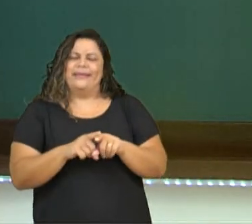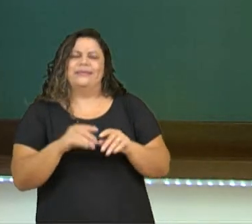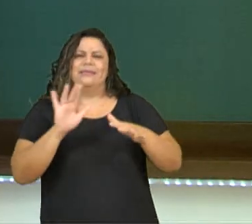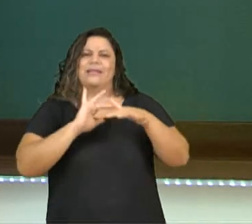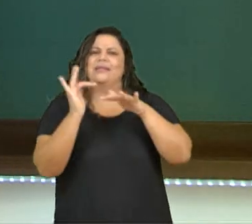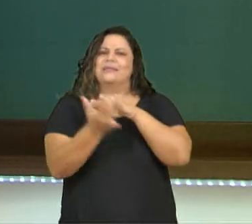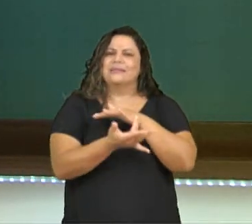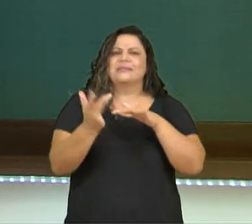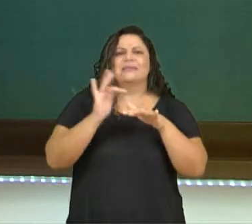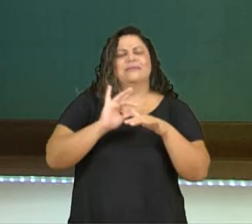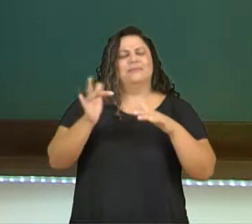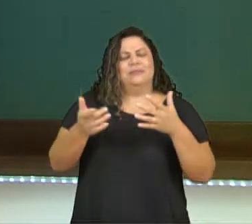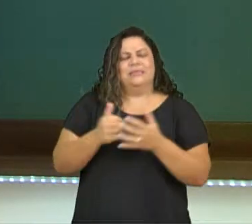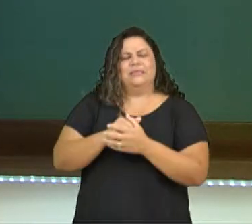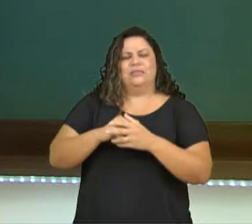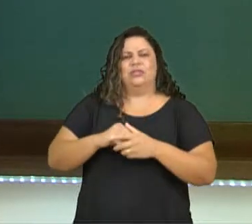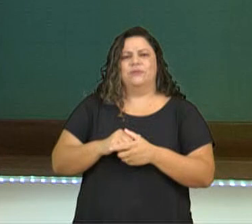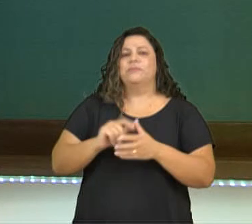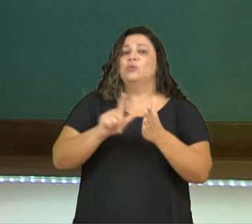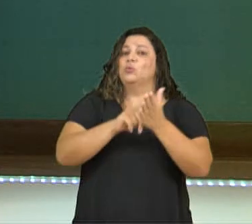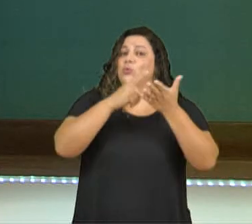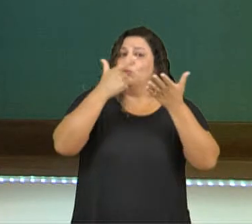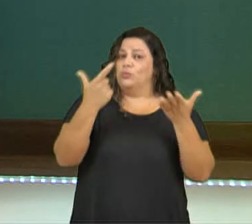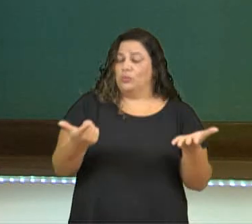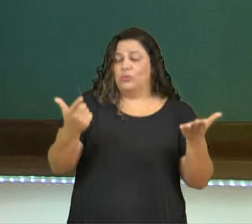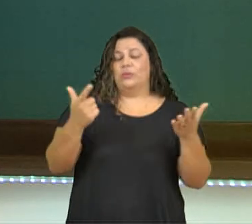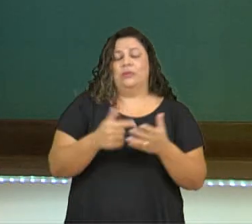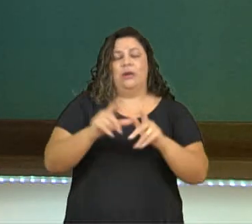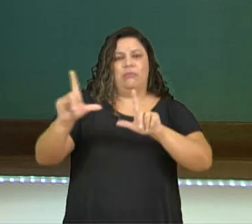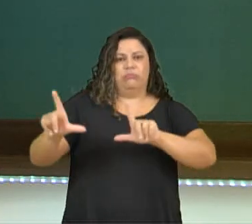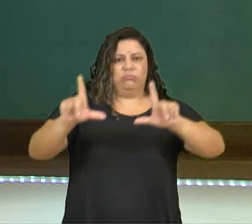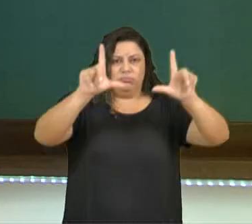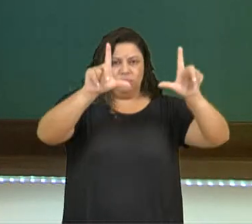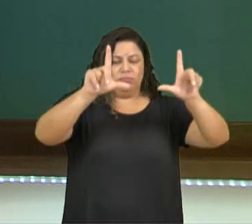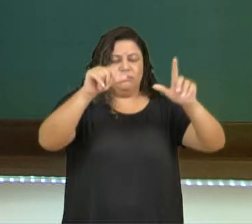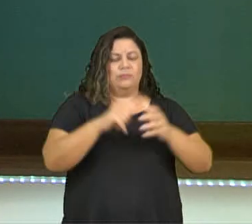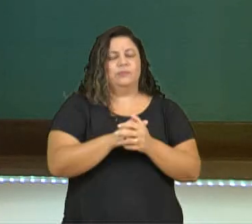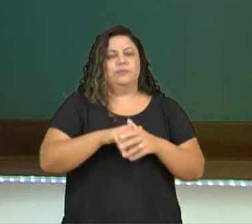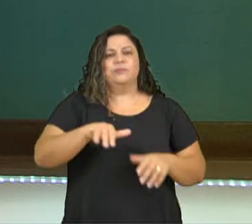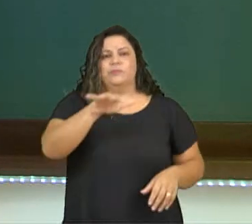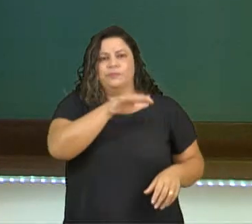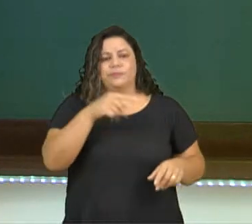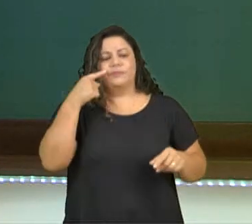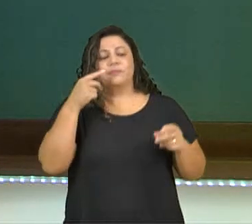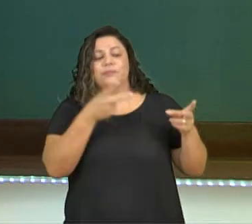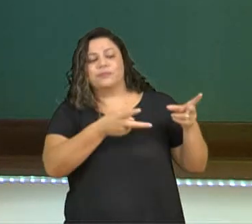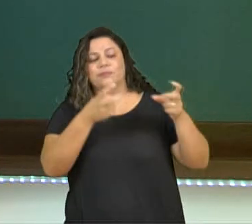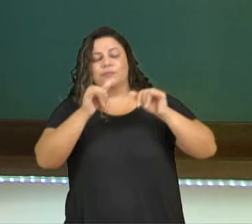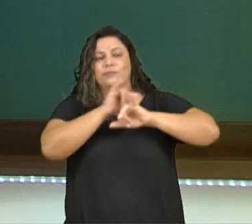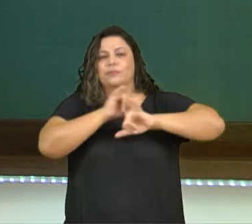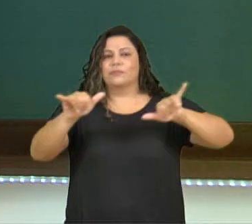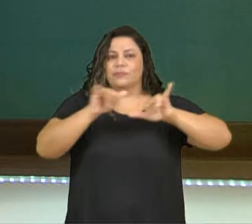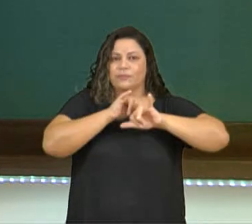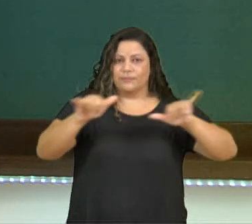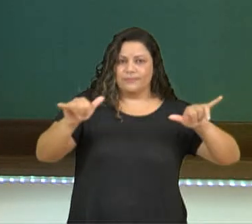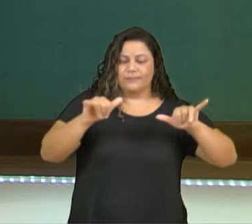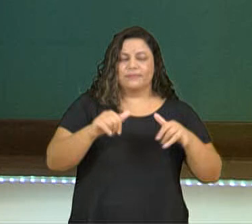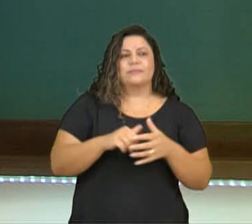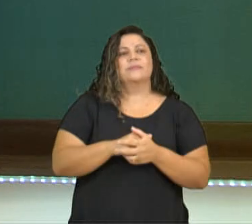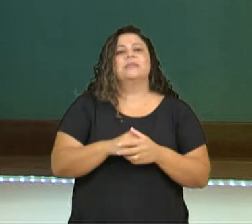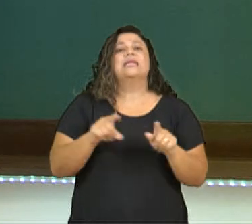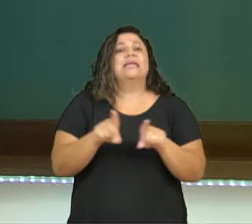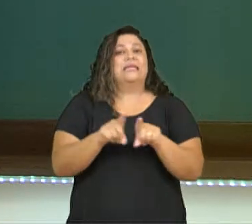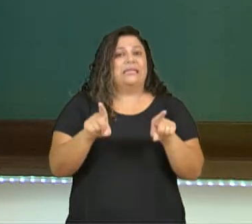impressas, jornais e tabloides, que vão dispor ali de espaços destinados à publicidade e